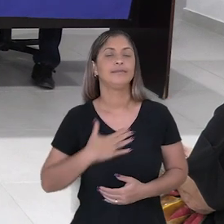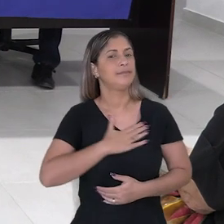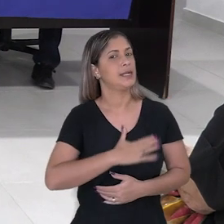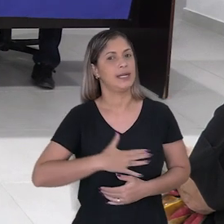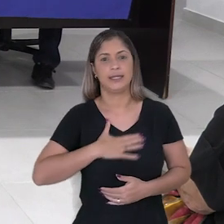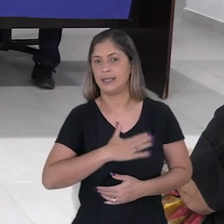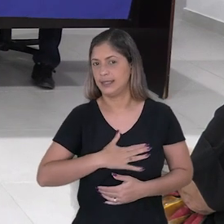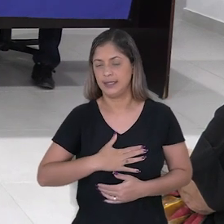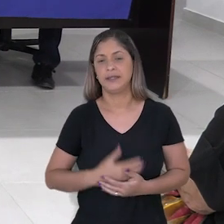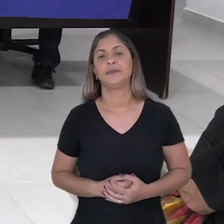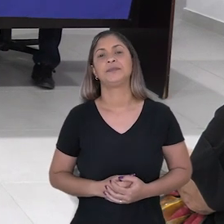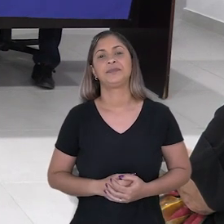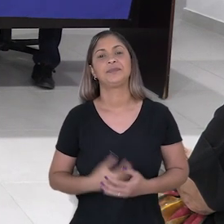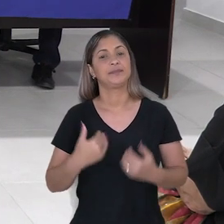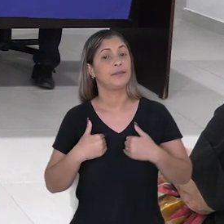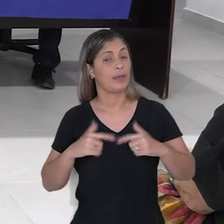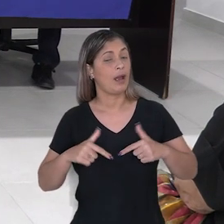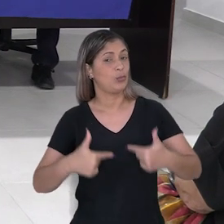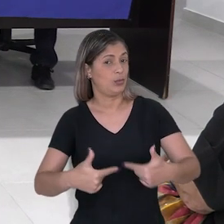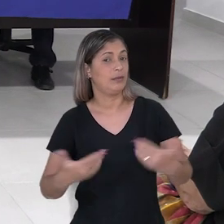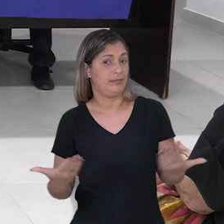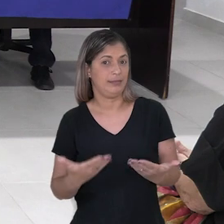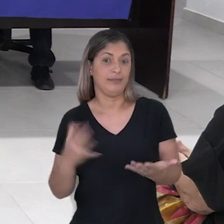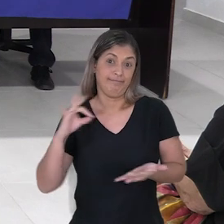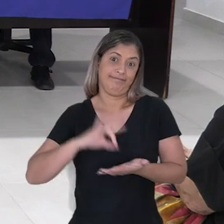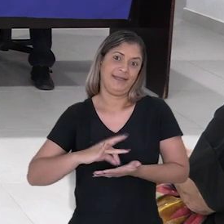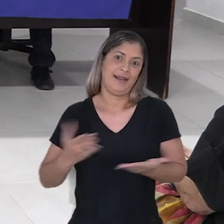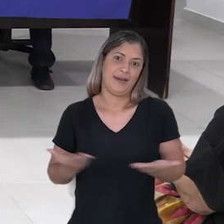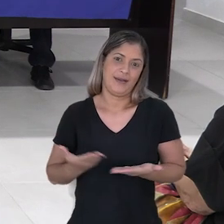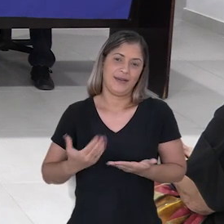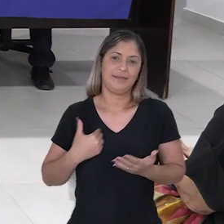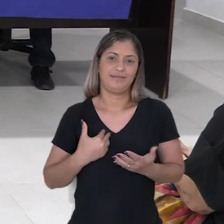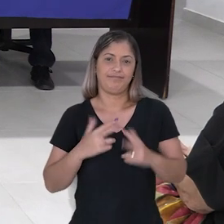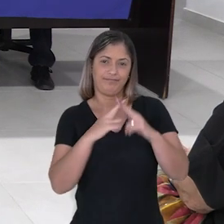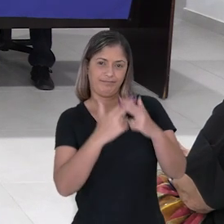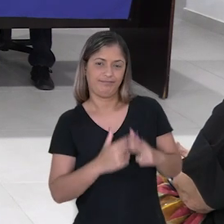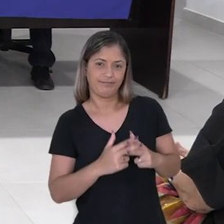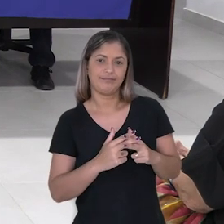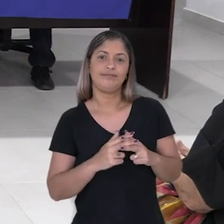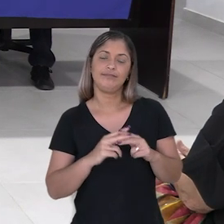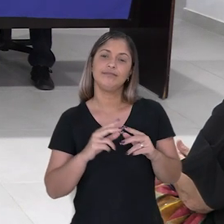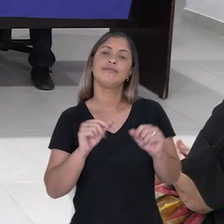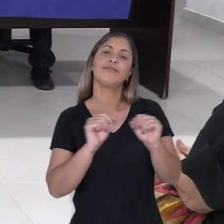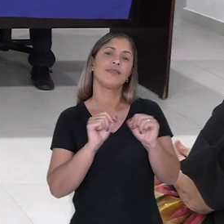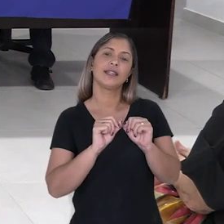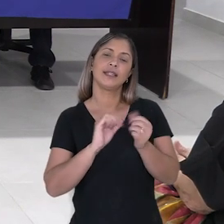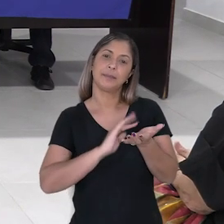prazer poder atuar como... Está sendo, em verdade, um prazer atuar como revisora Braille.